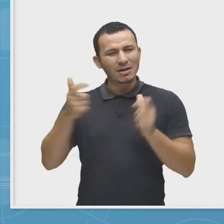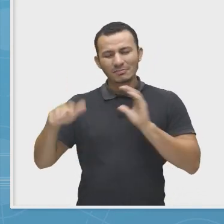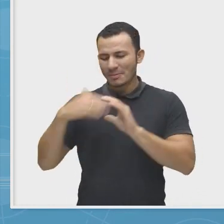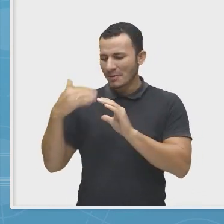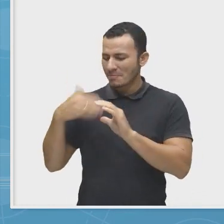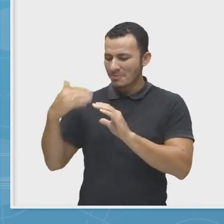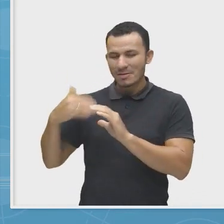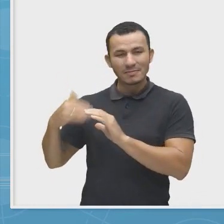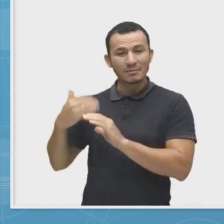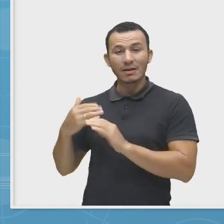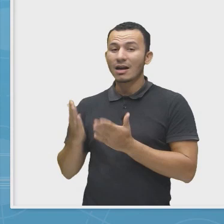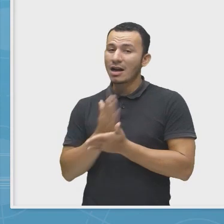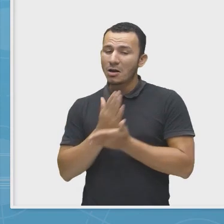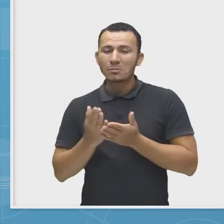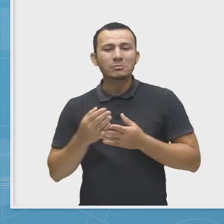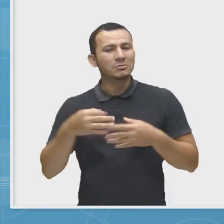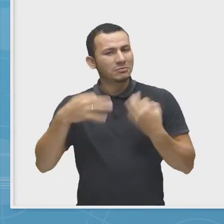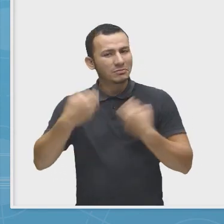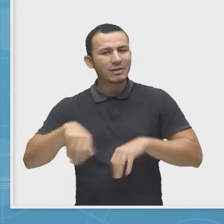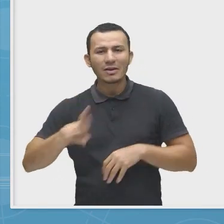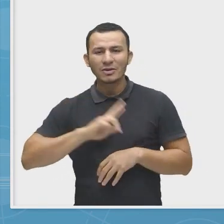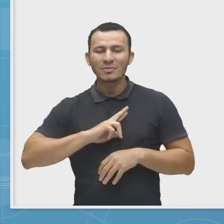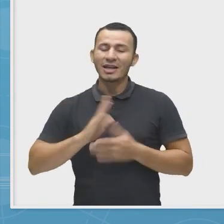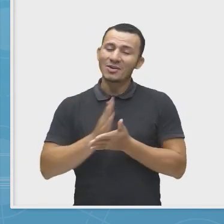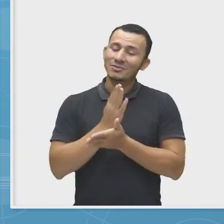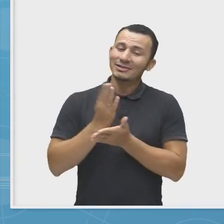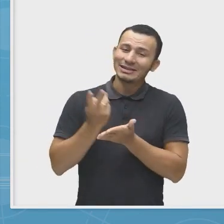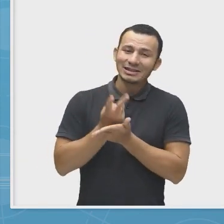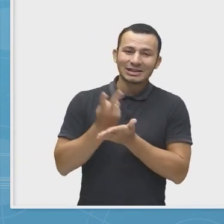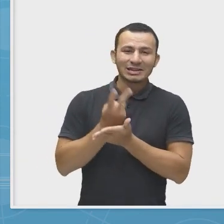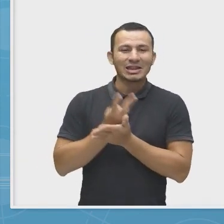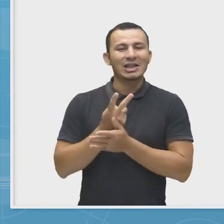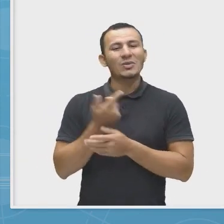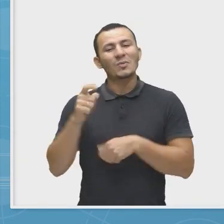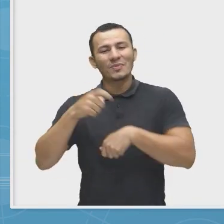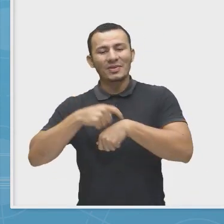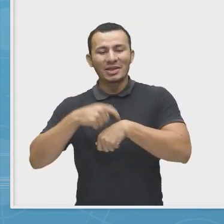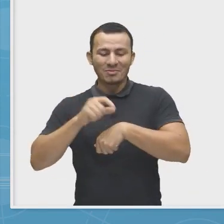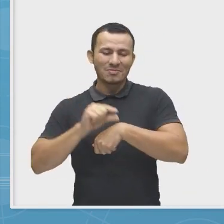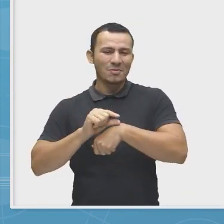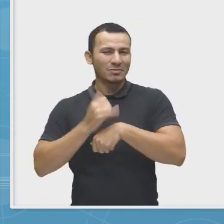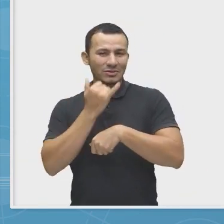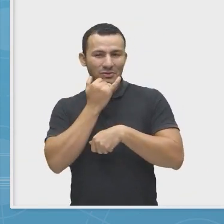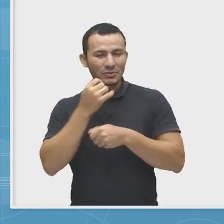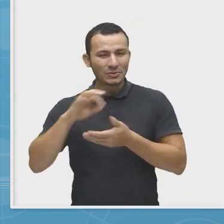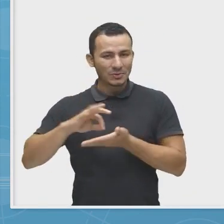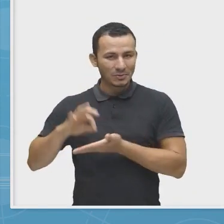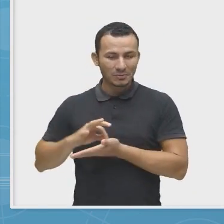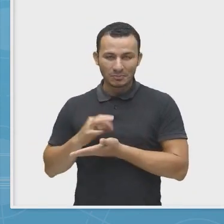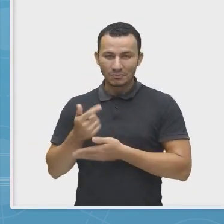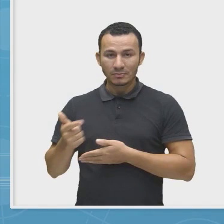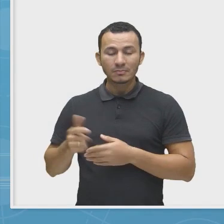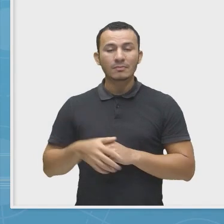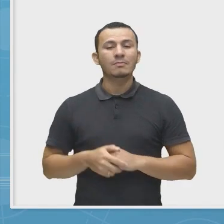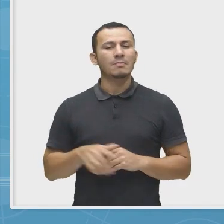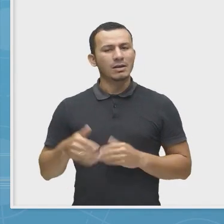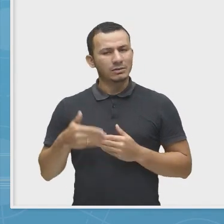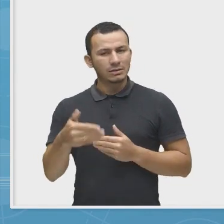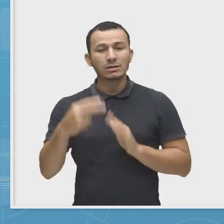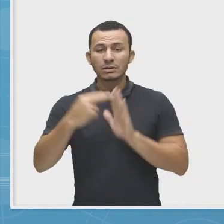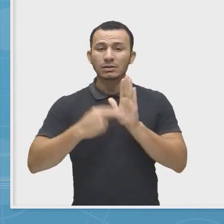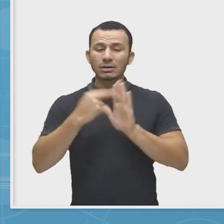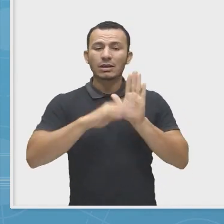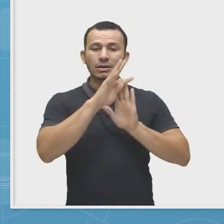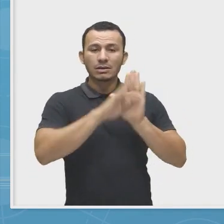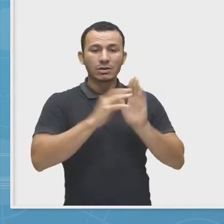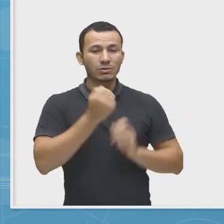respondendo, uns acertaram, outros não deu tempo de fazer todas, né? Mas a gente vai seguir aí para a leitura do